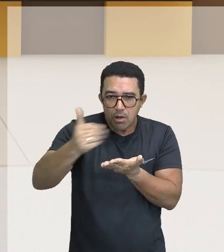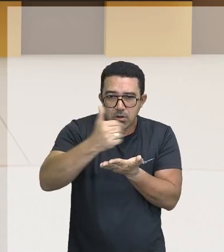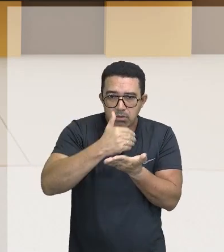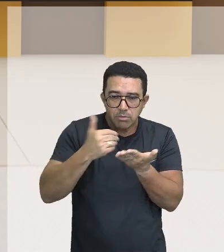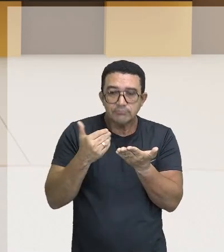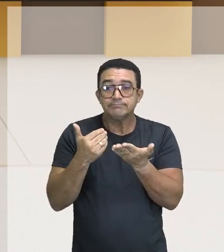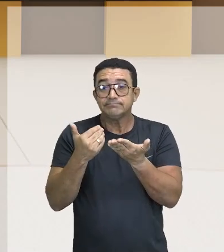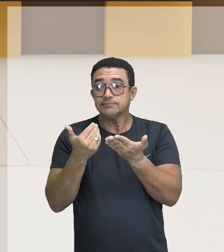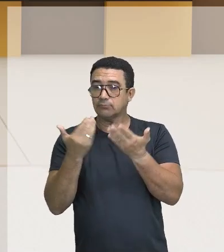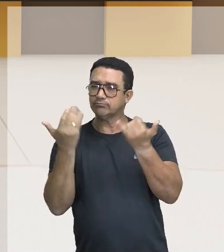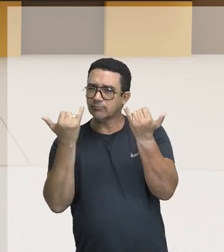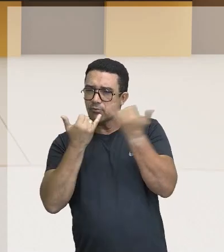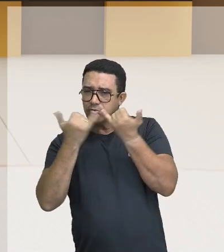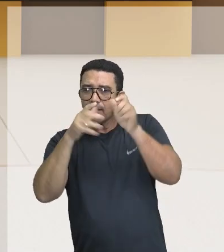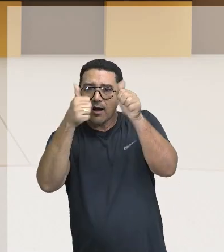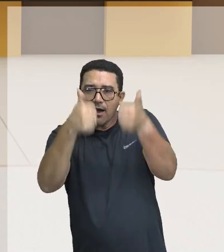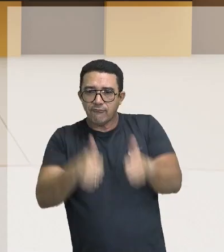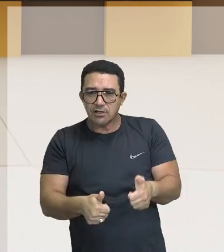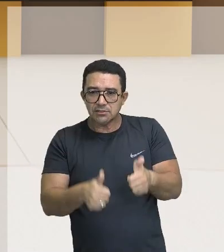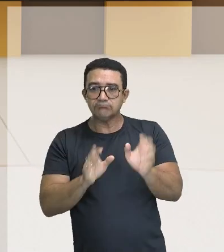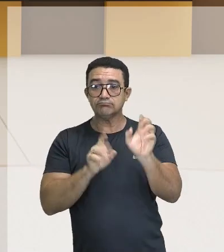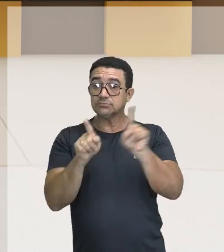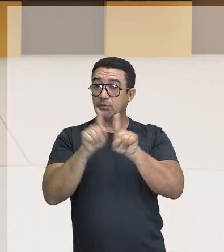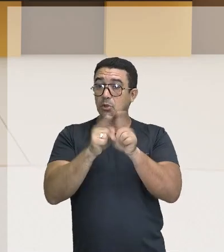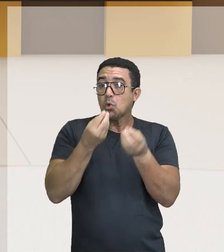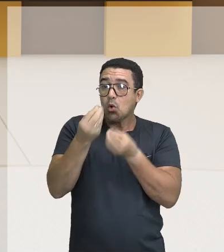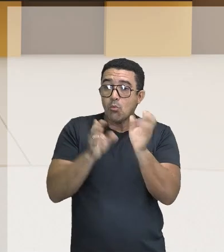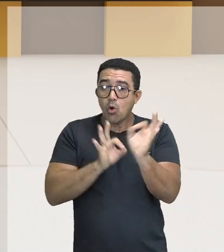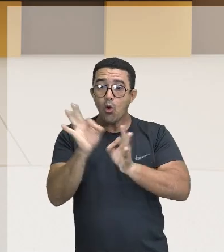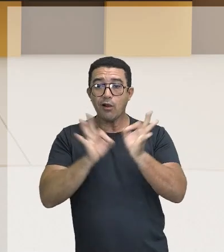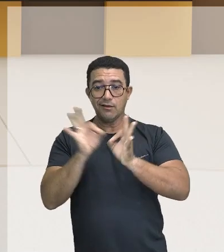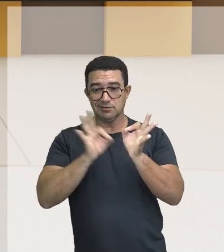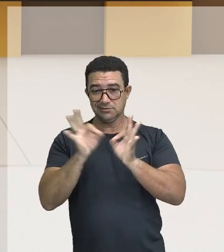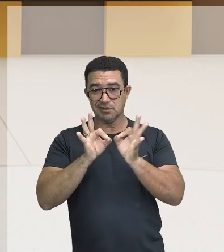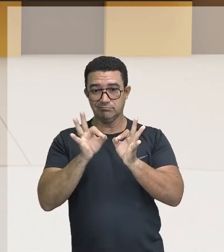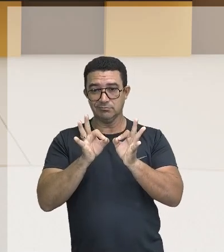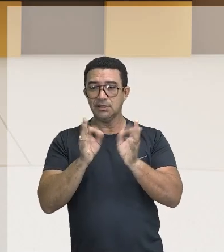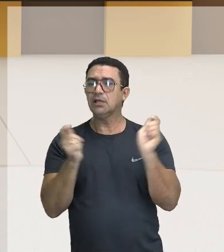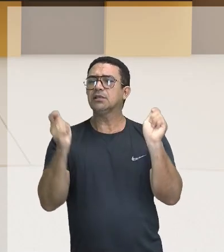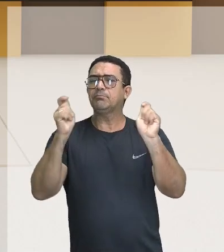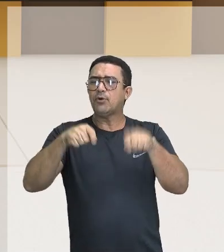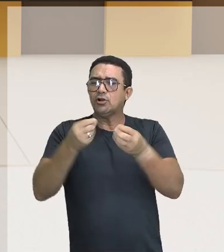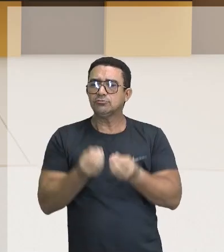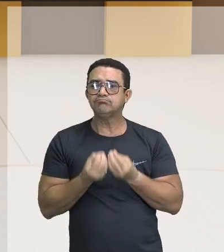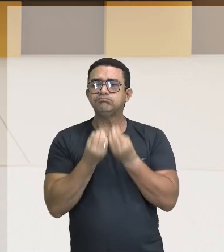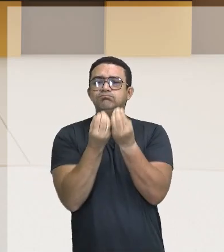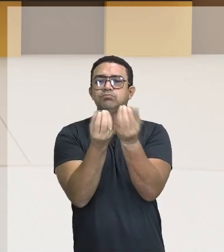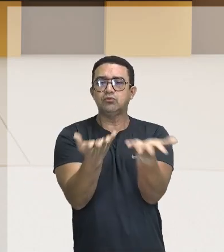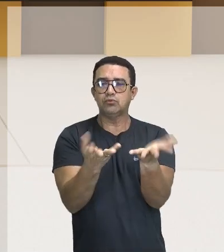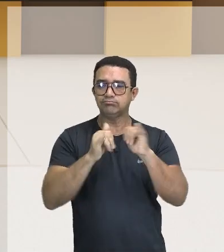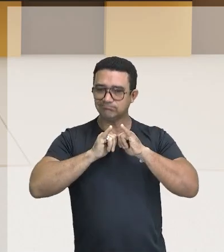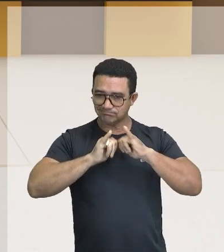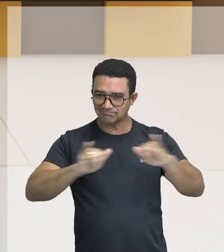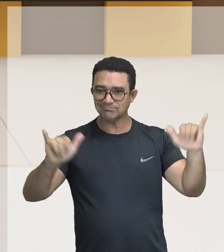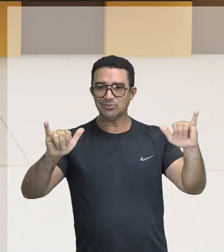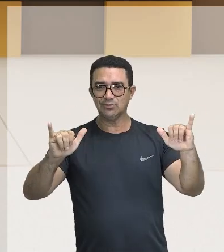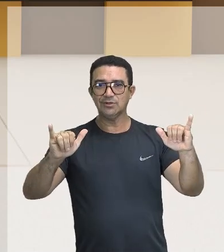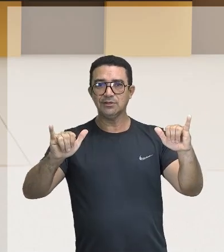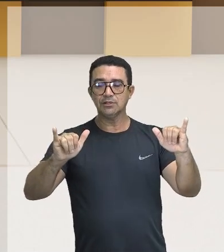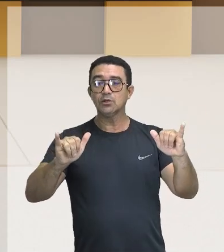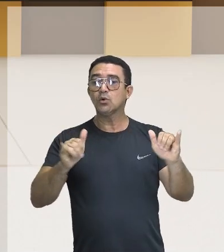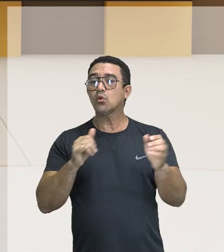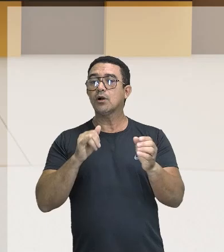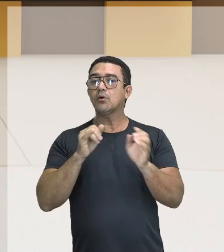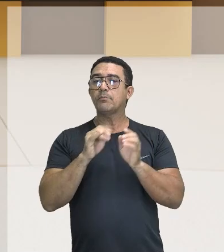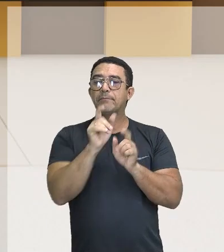estão coletados, como organizá-los de uma forma que eles possam ser transmitidos e que aquele público-alvo